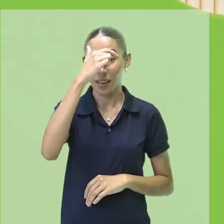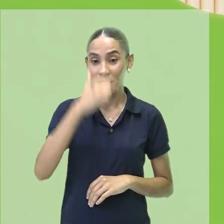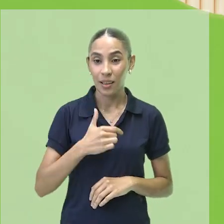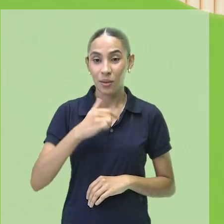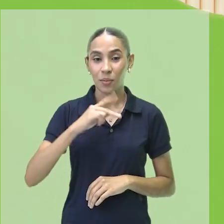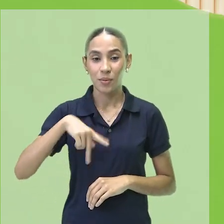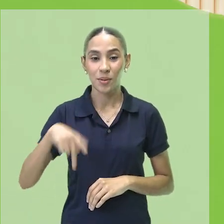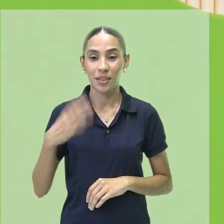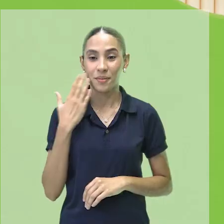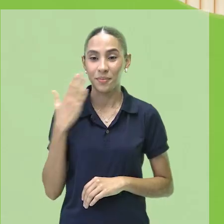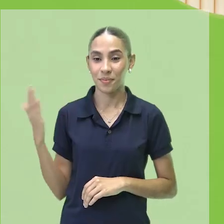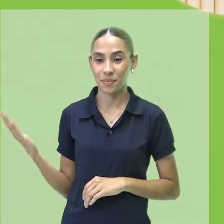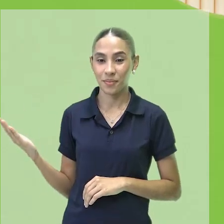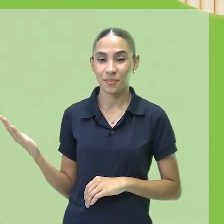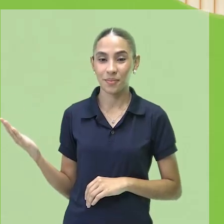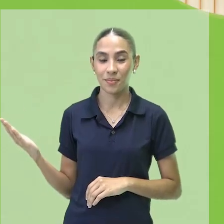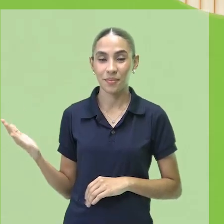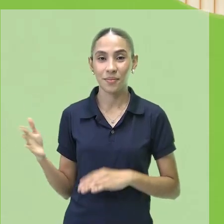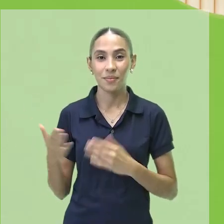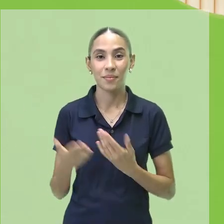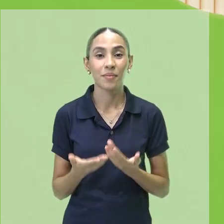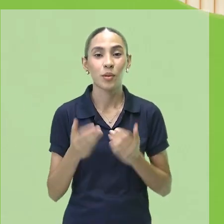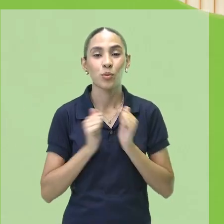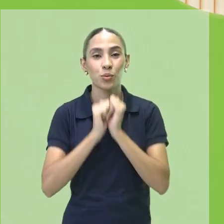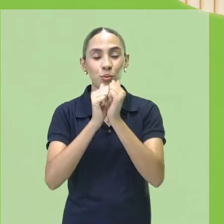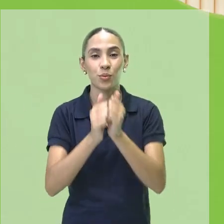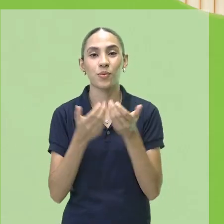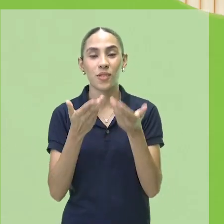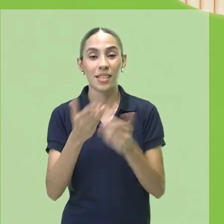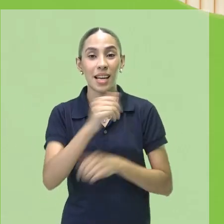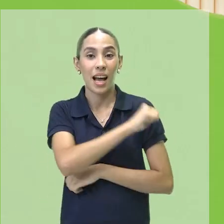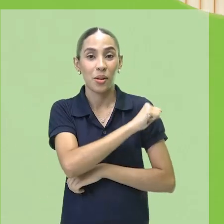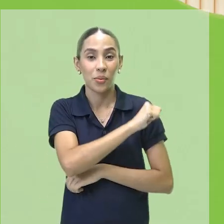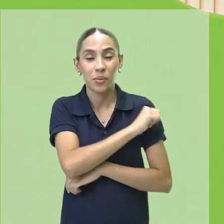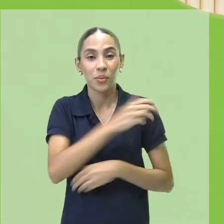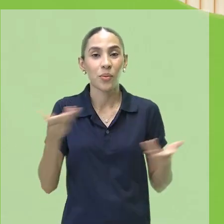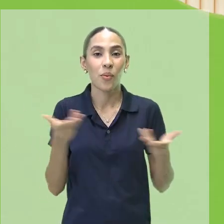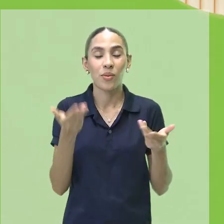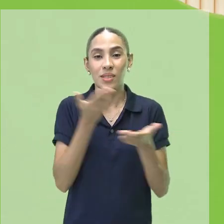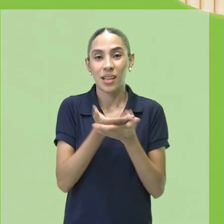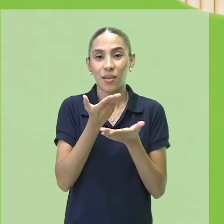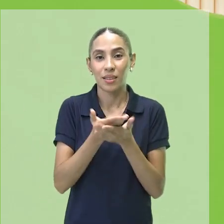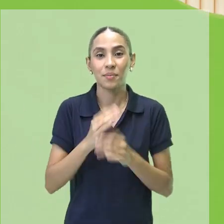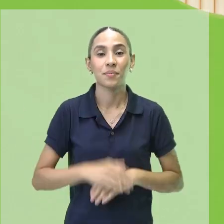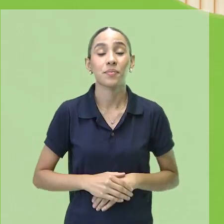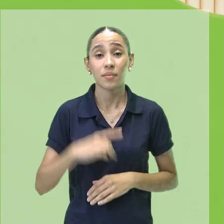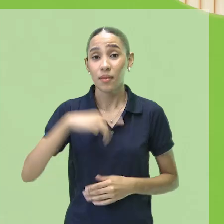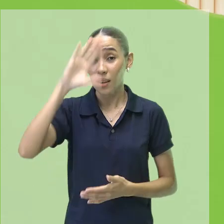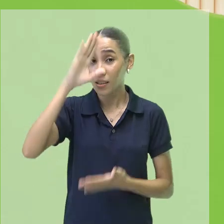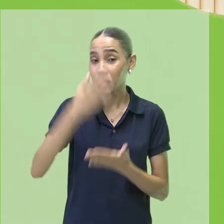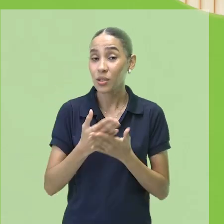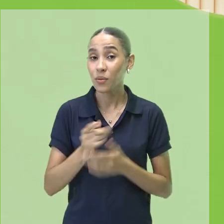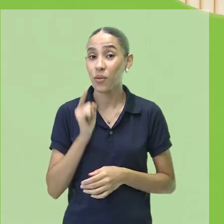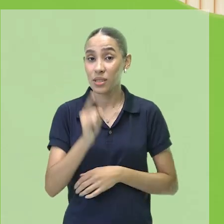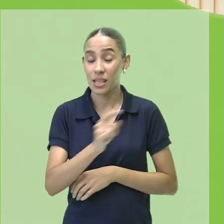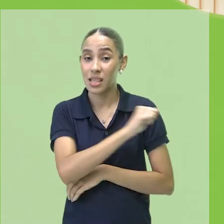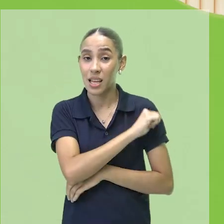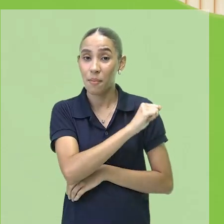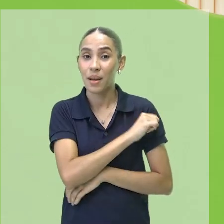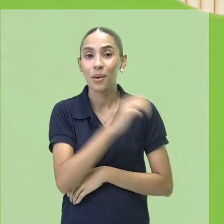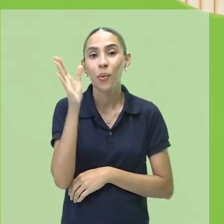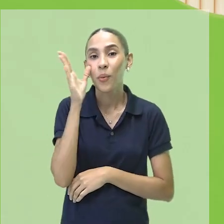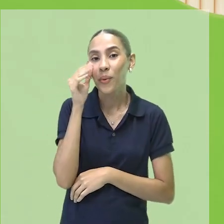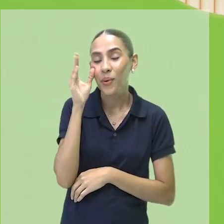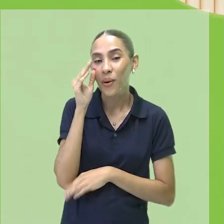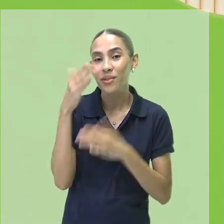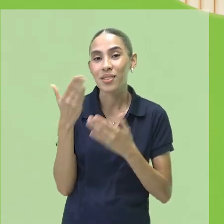sou a professora Risolda Farias, que estarei com vocês nesta aula. E eu acredito que vocês estejam